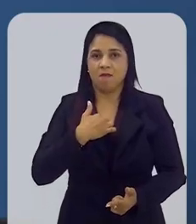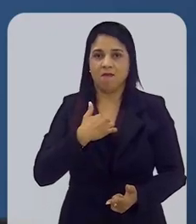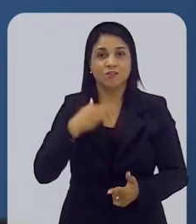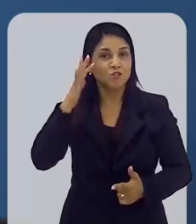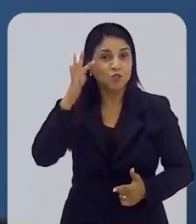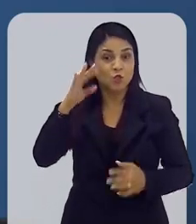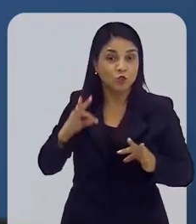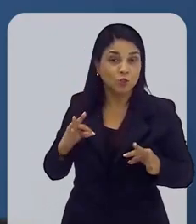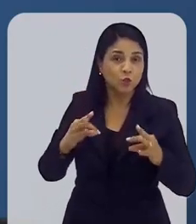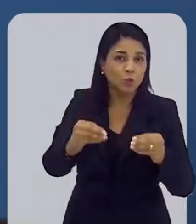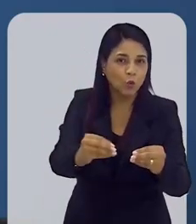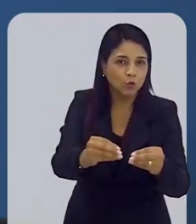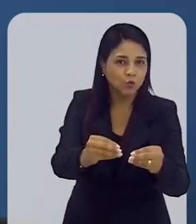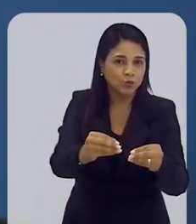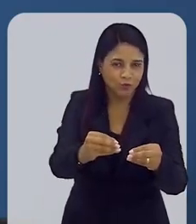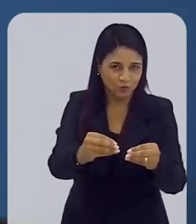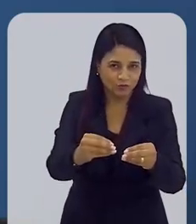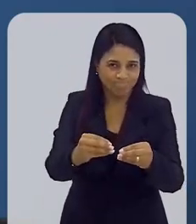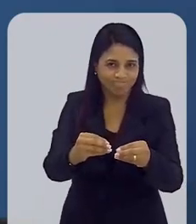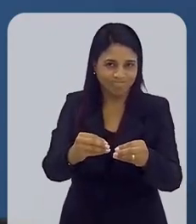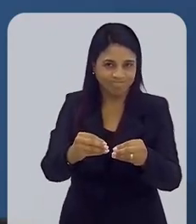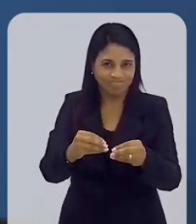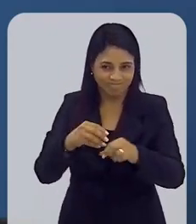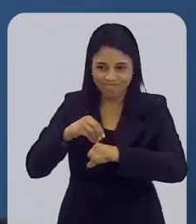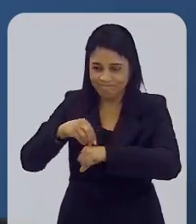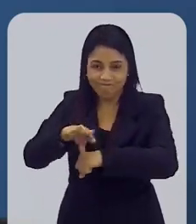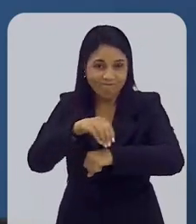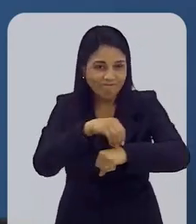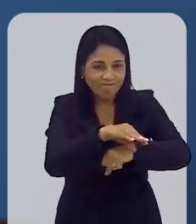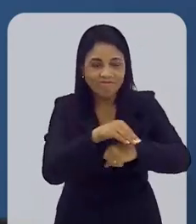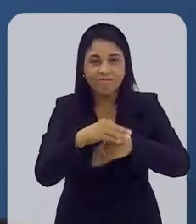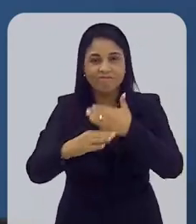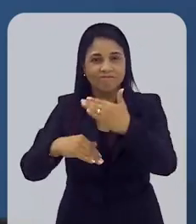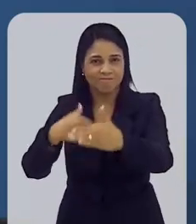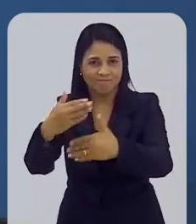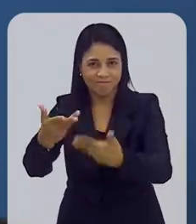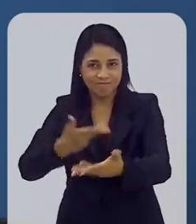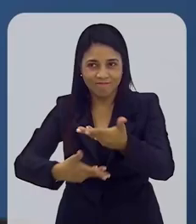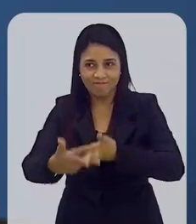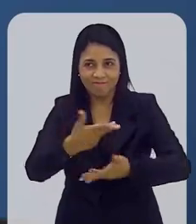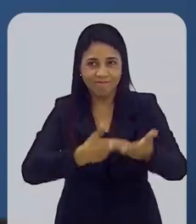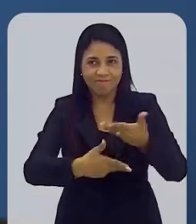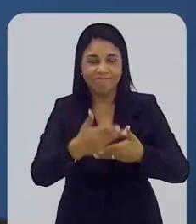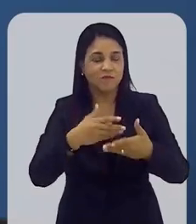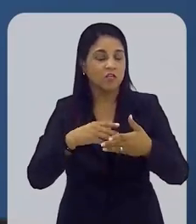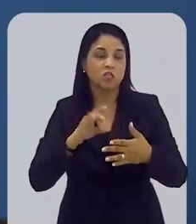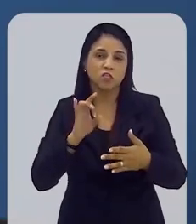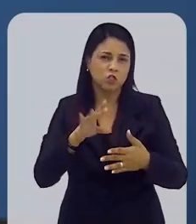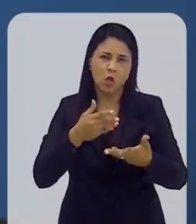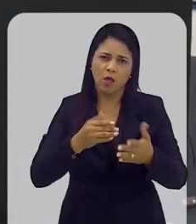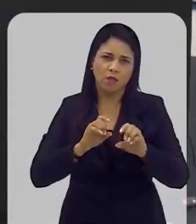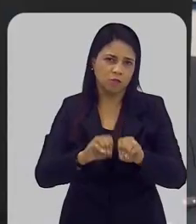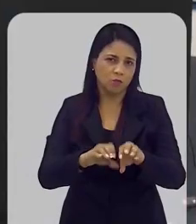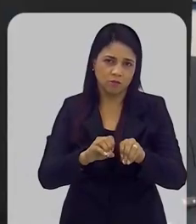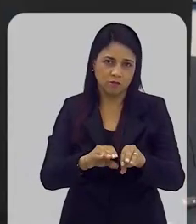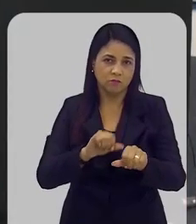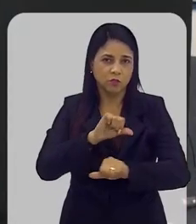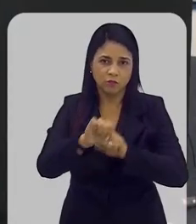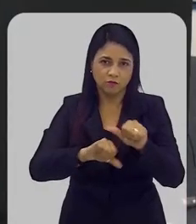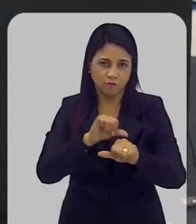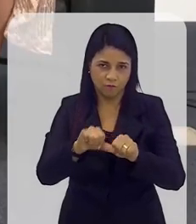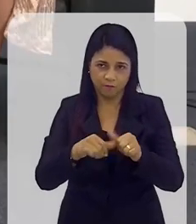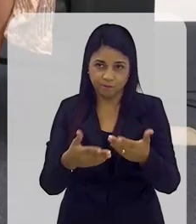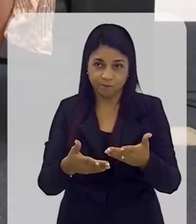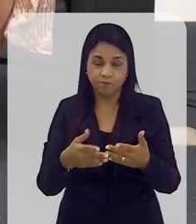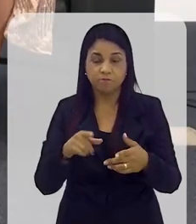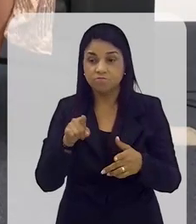sua, transformar esses sonhos num legado. Então, assim, é o que eu vejo, assim, é só através da educação. Você vê esse